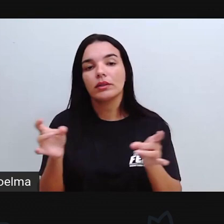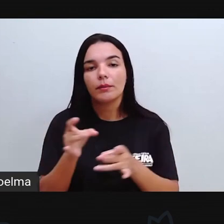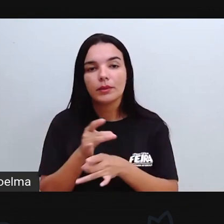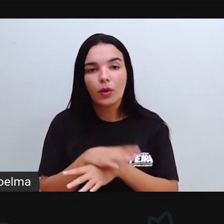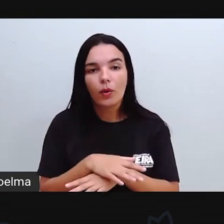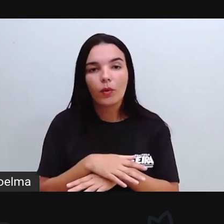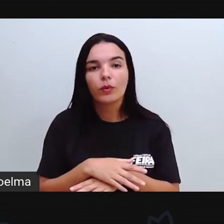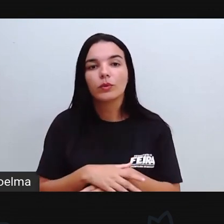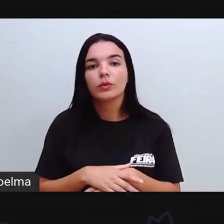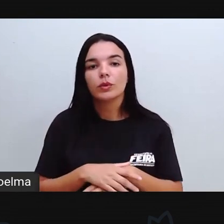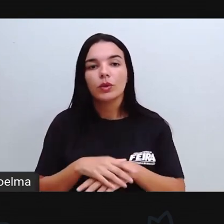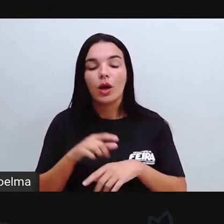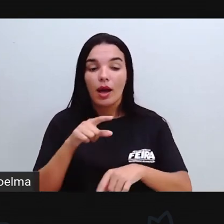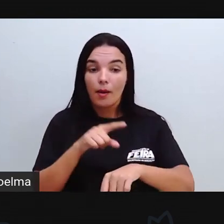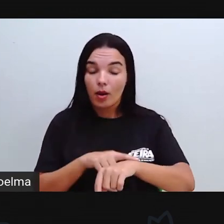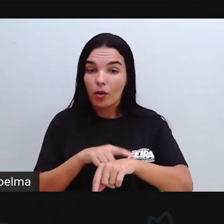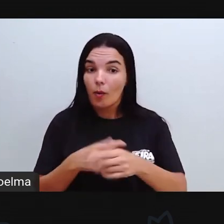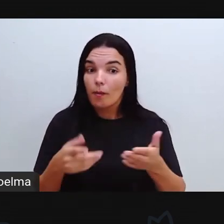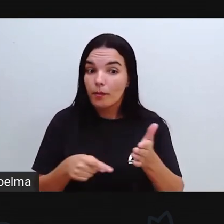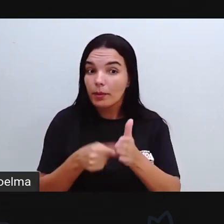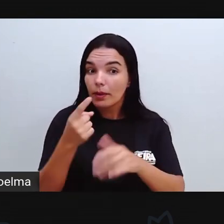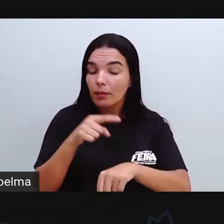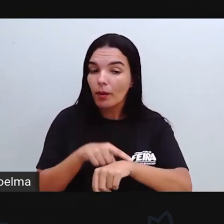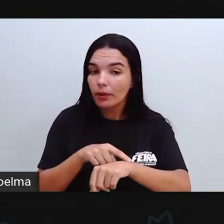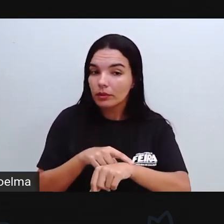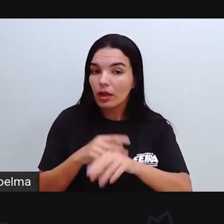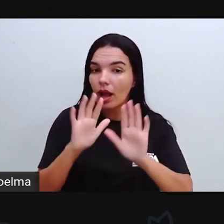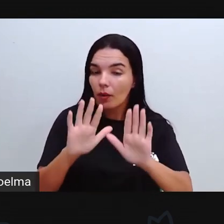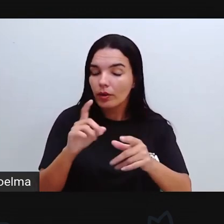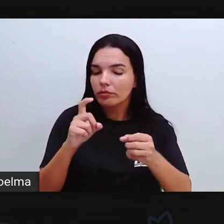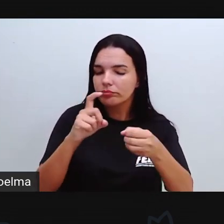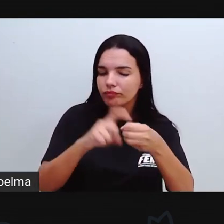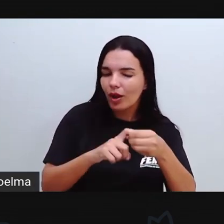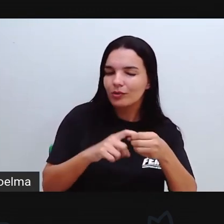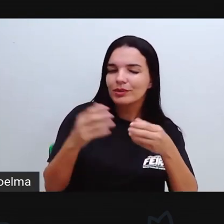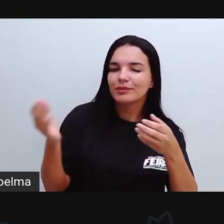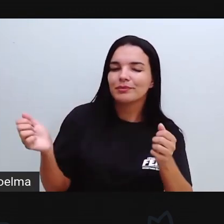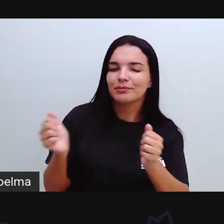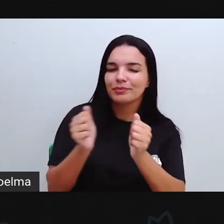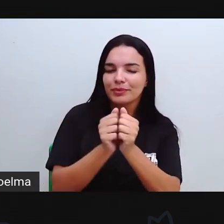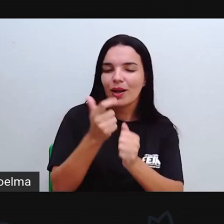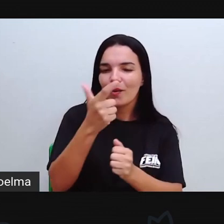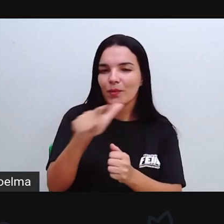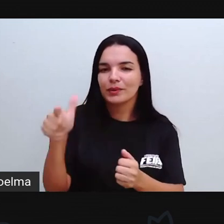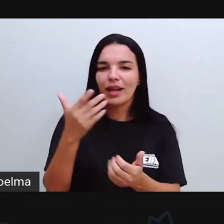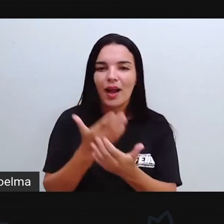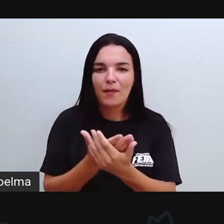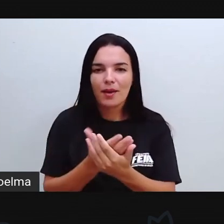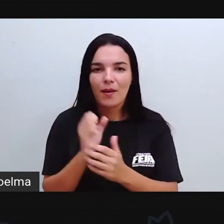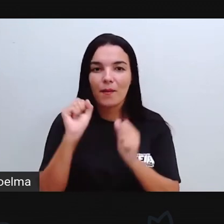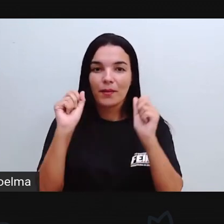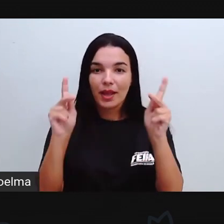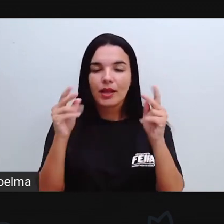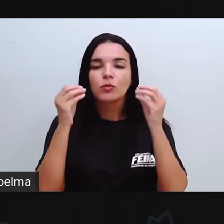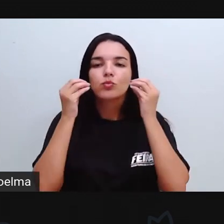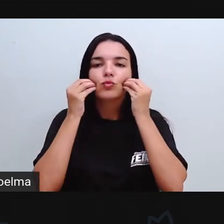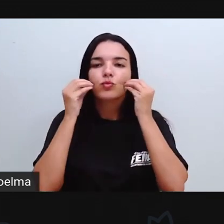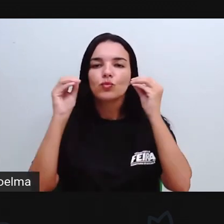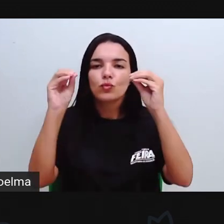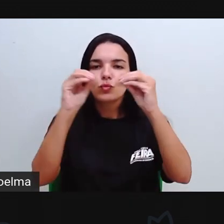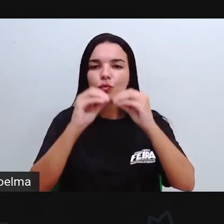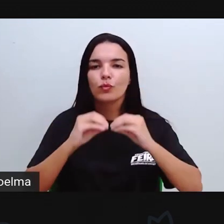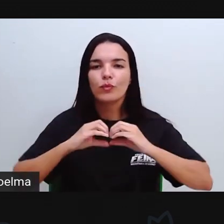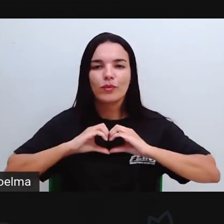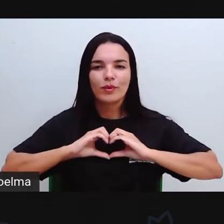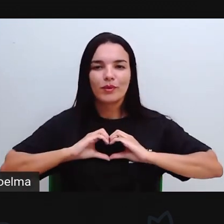por aqui, o nosso primeiro momento, mas daqui a pouquinho a gente volta com mais uma aula. Um beijo no